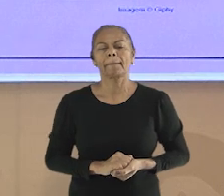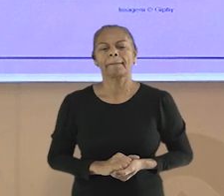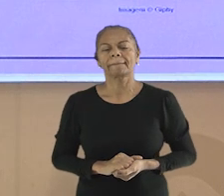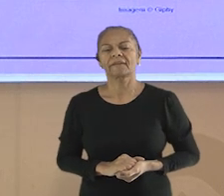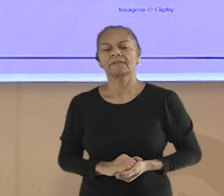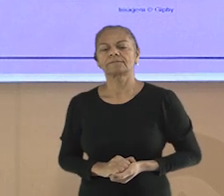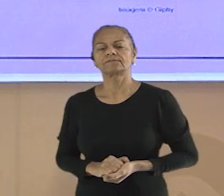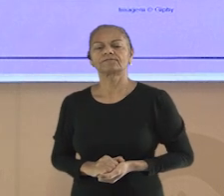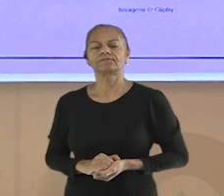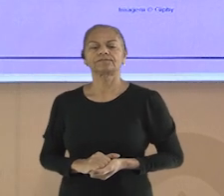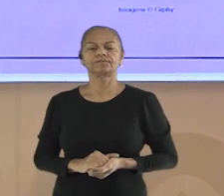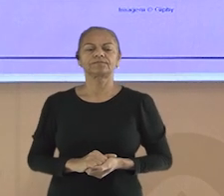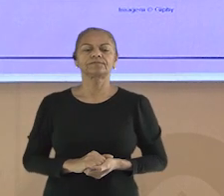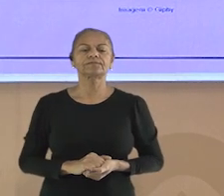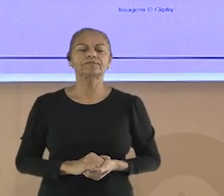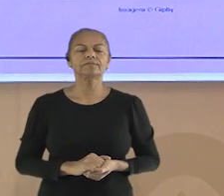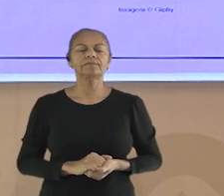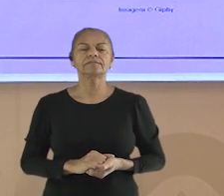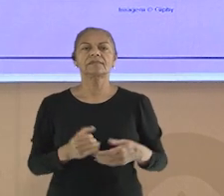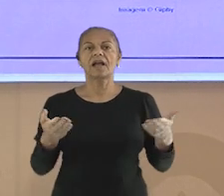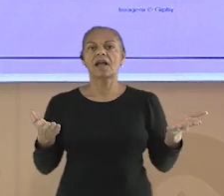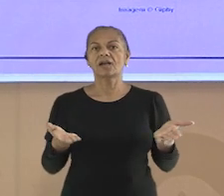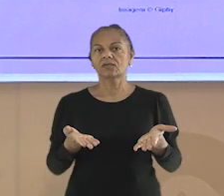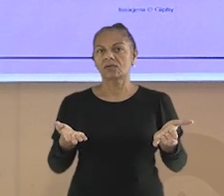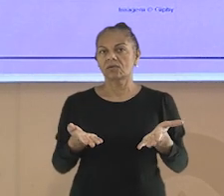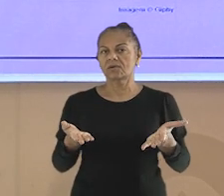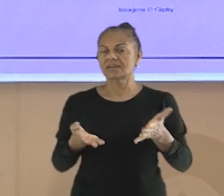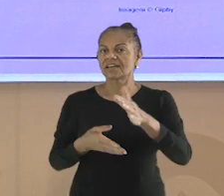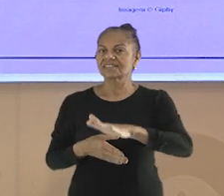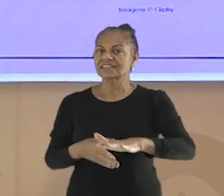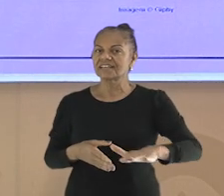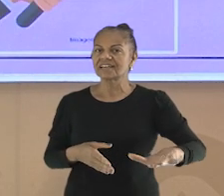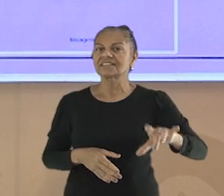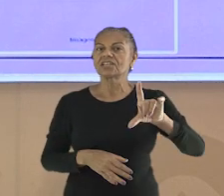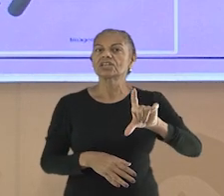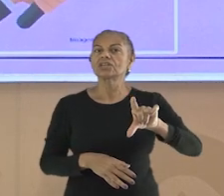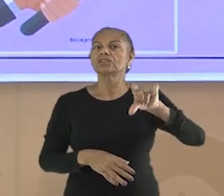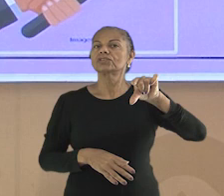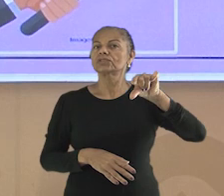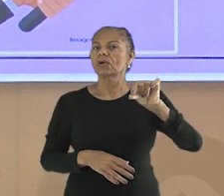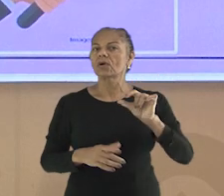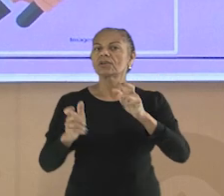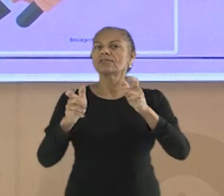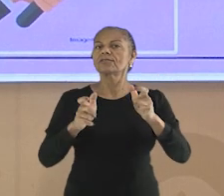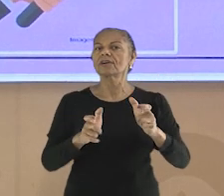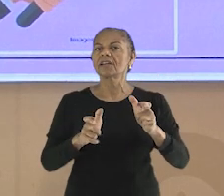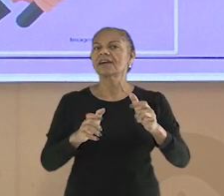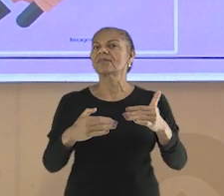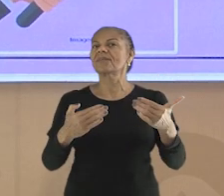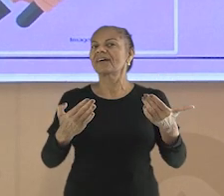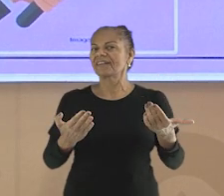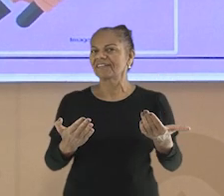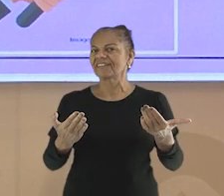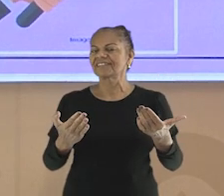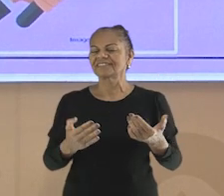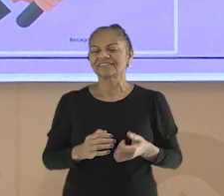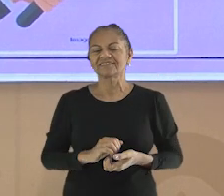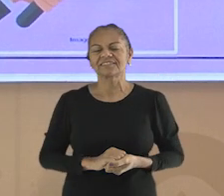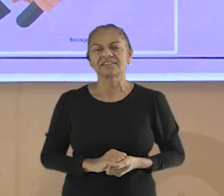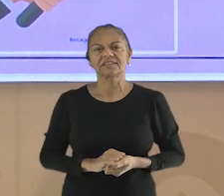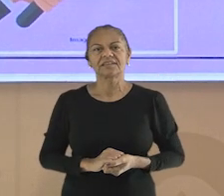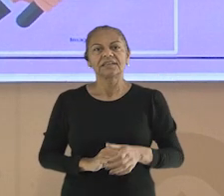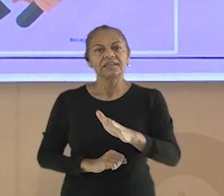da tabela de Maria, vamos completá-la com as quantidades. Agora vamos colocar as preferências